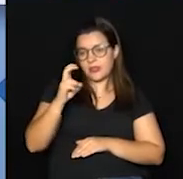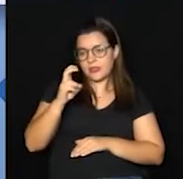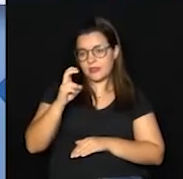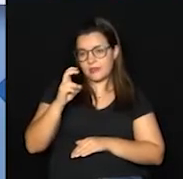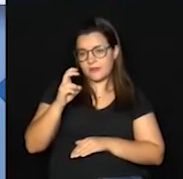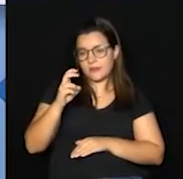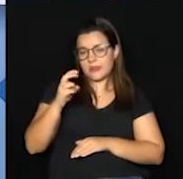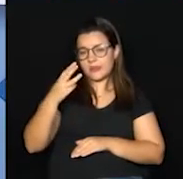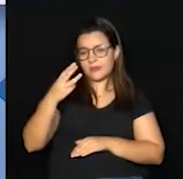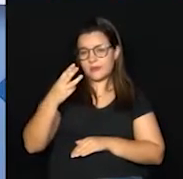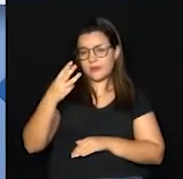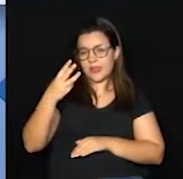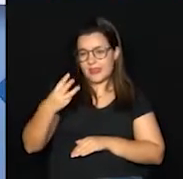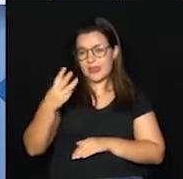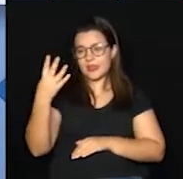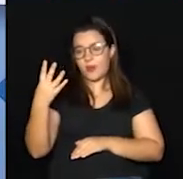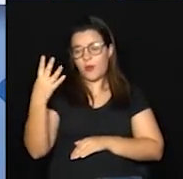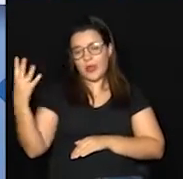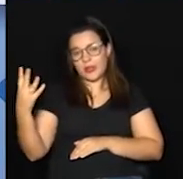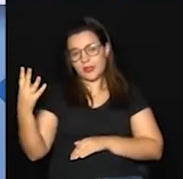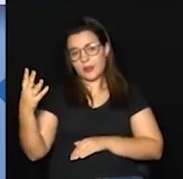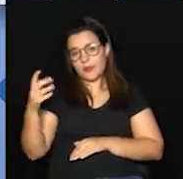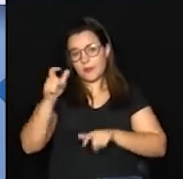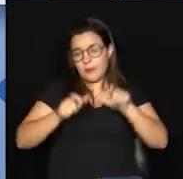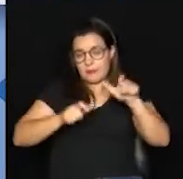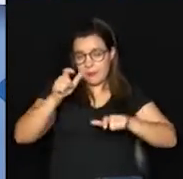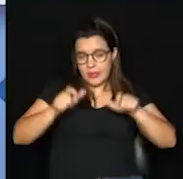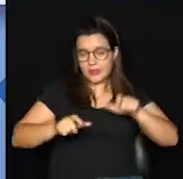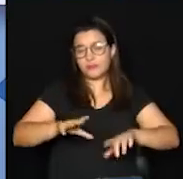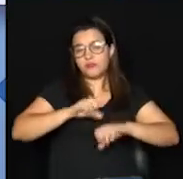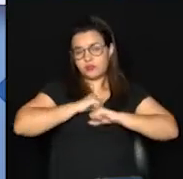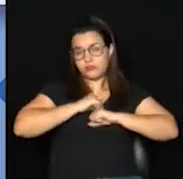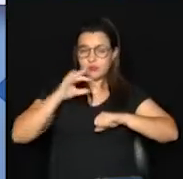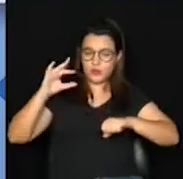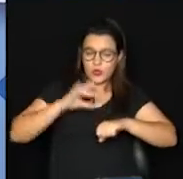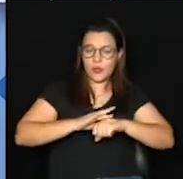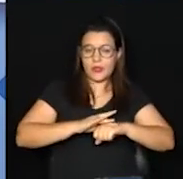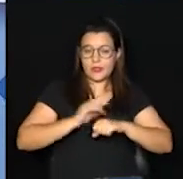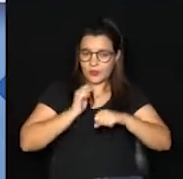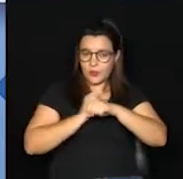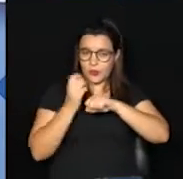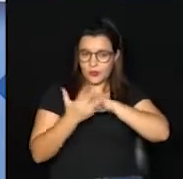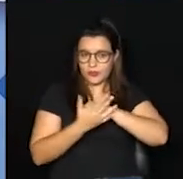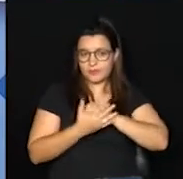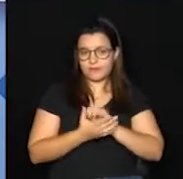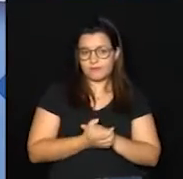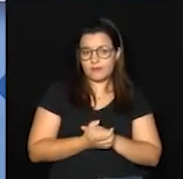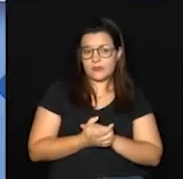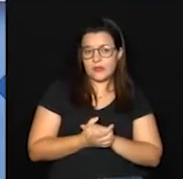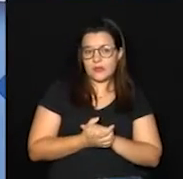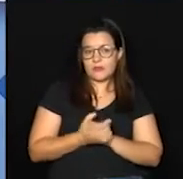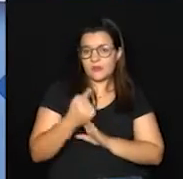5.235.300 casos, 344 casos da Covid-19, sendo